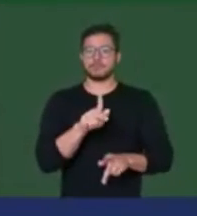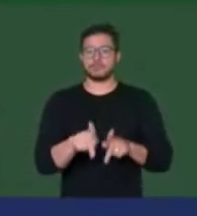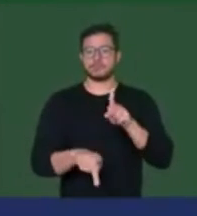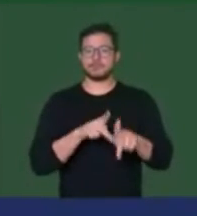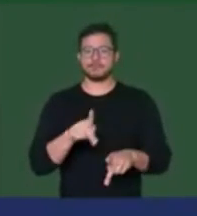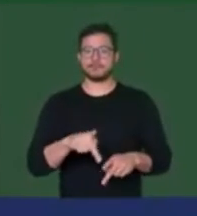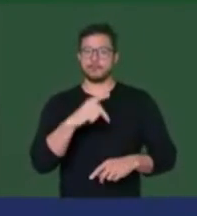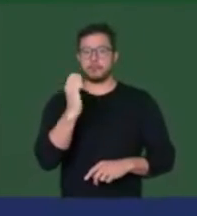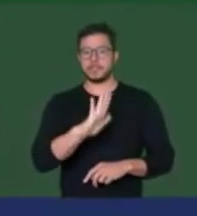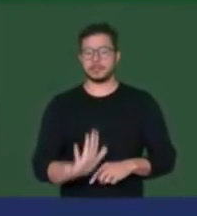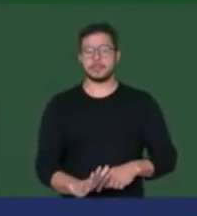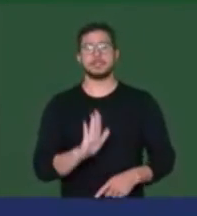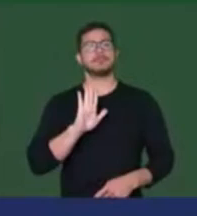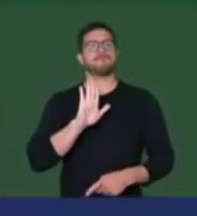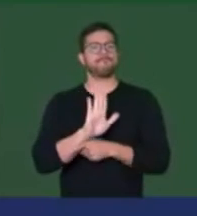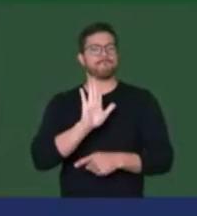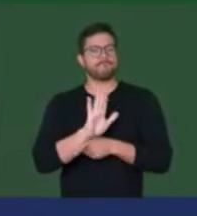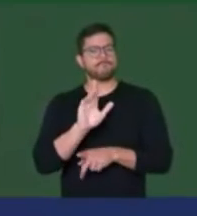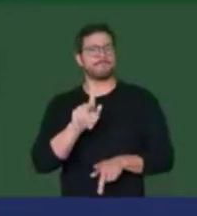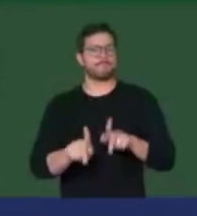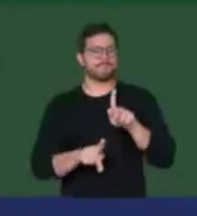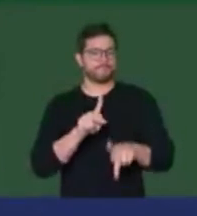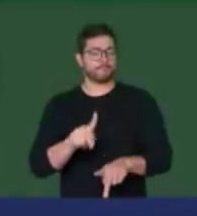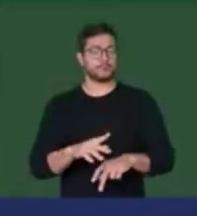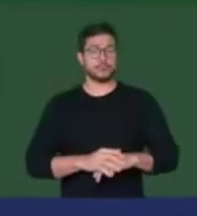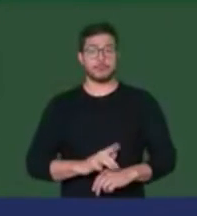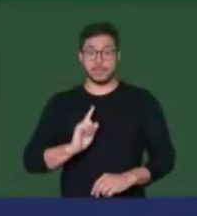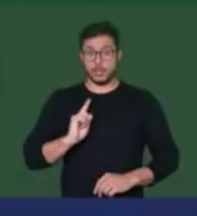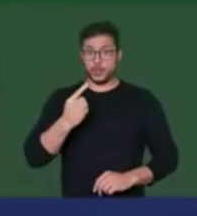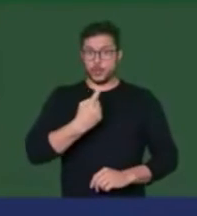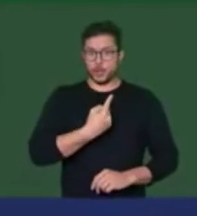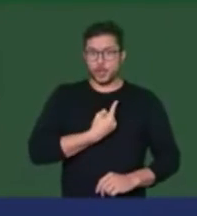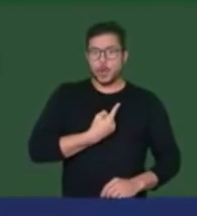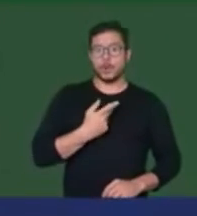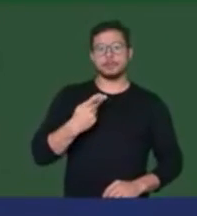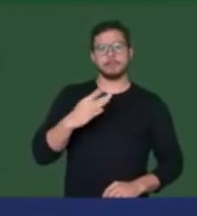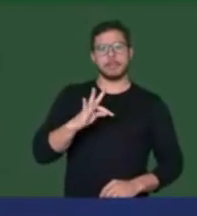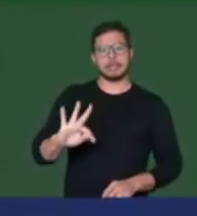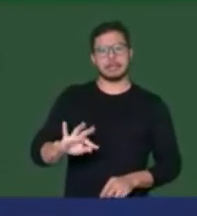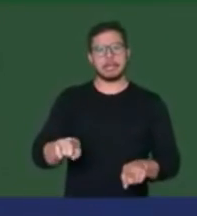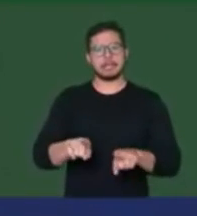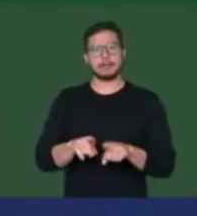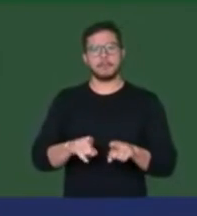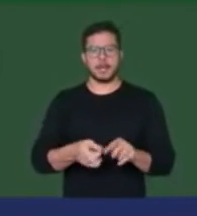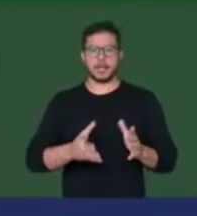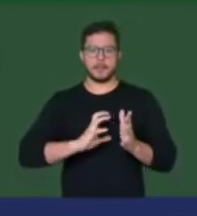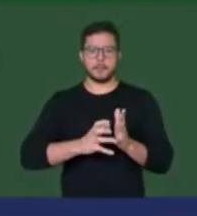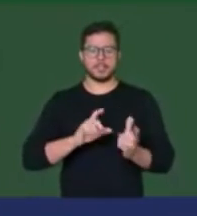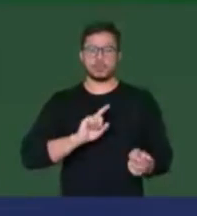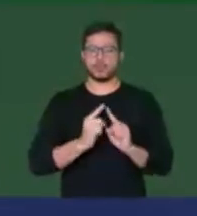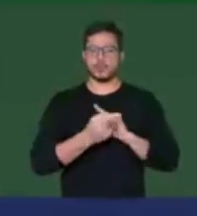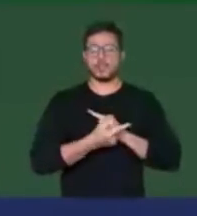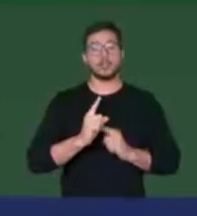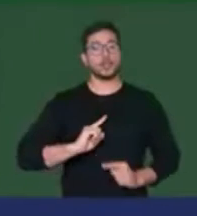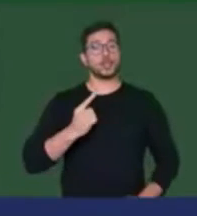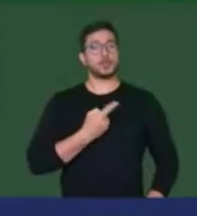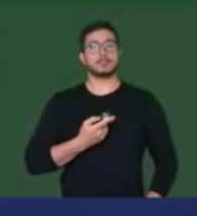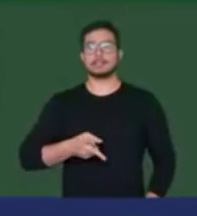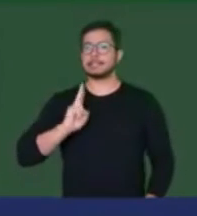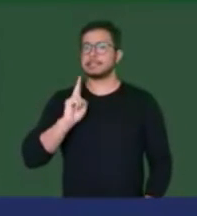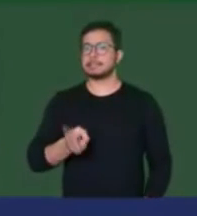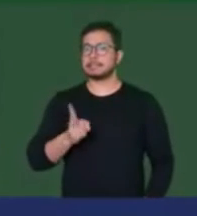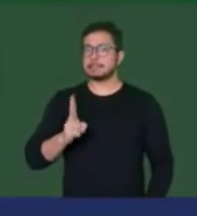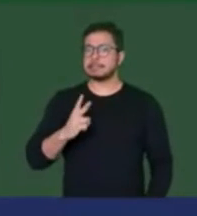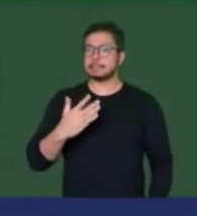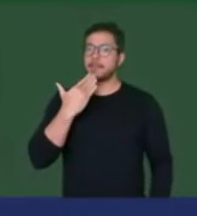os partidos de oposição de sermos favoráveis a garantir ao povo brasileiro as